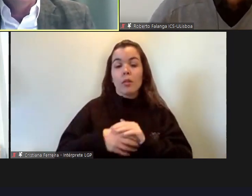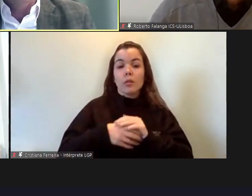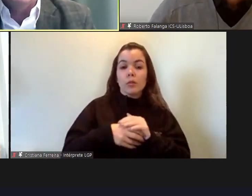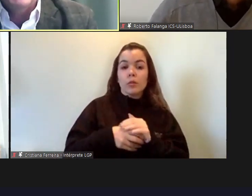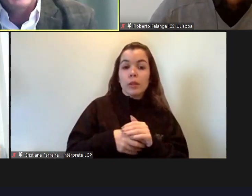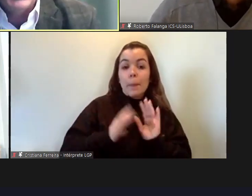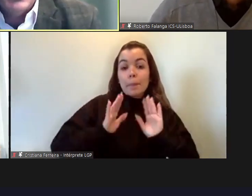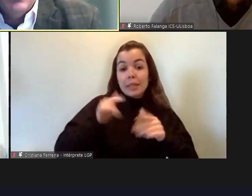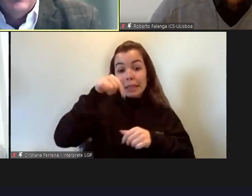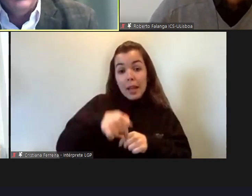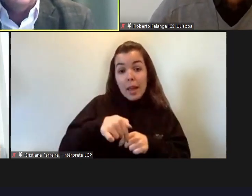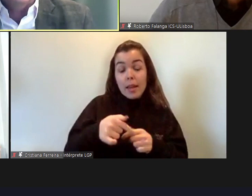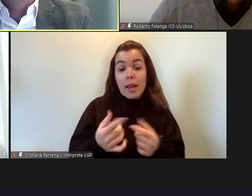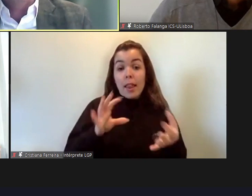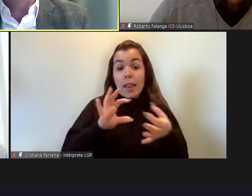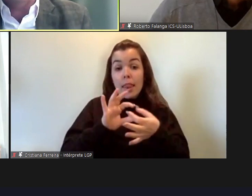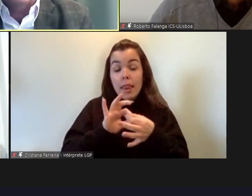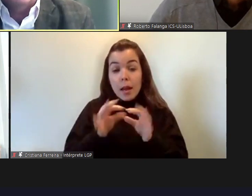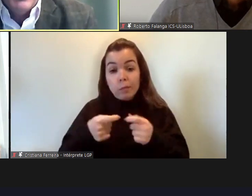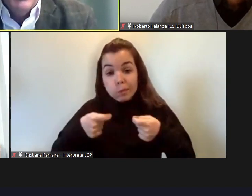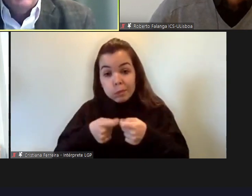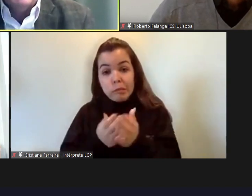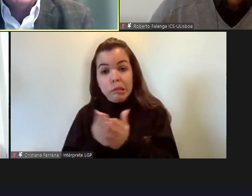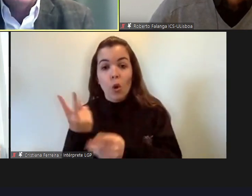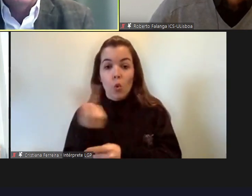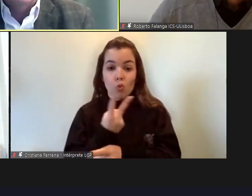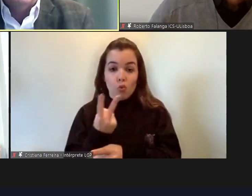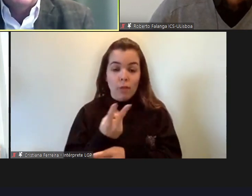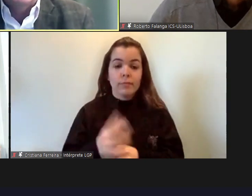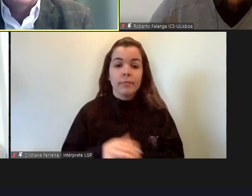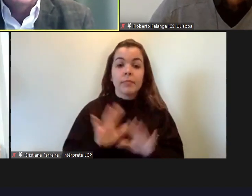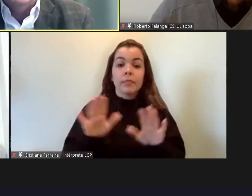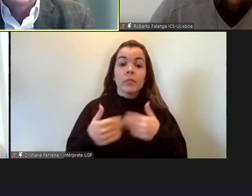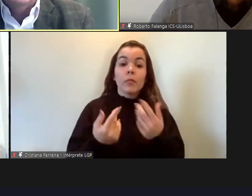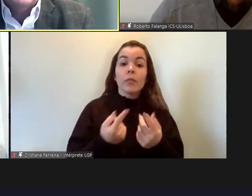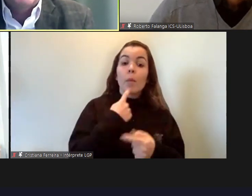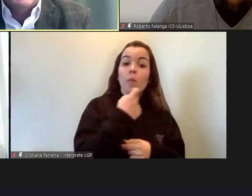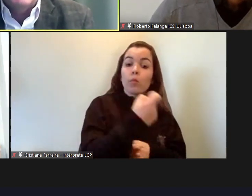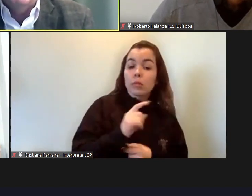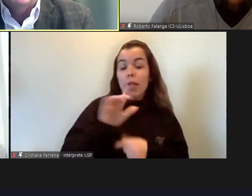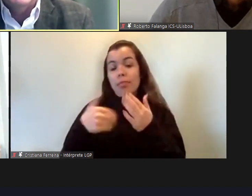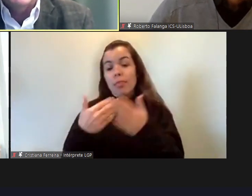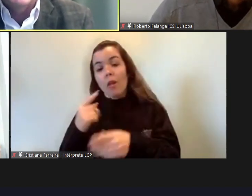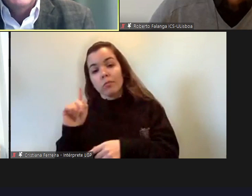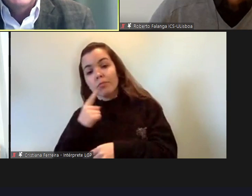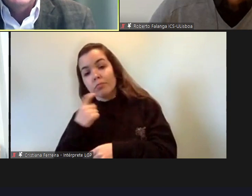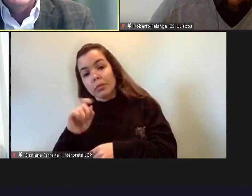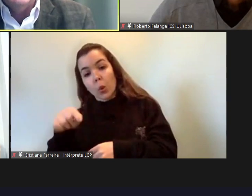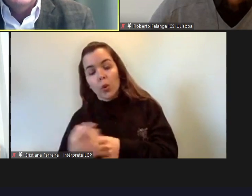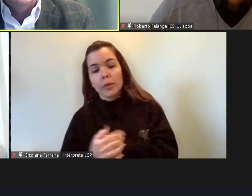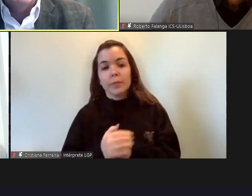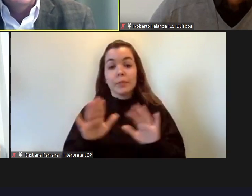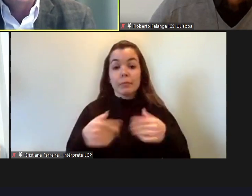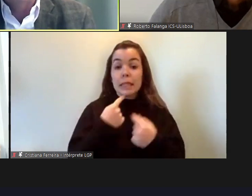aqui uma coexistência das duas coisas. Agora, eu acho que essa questão também levanta a outra. E, aliás, pegava aqui um pouco isso, Ângela. Quer